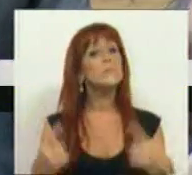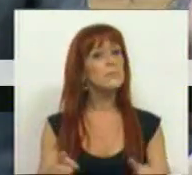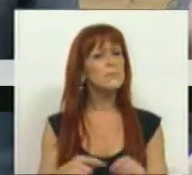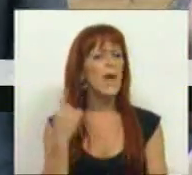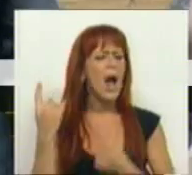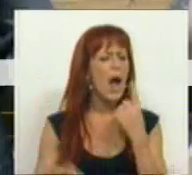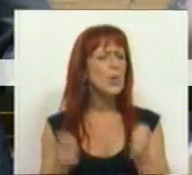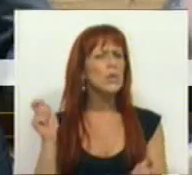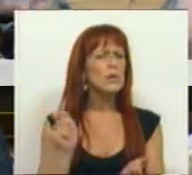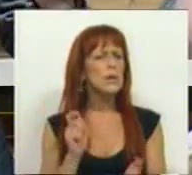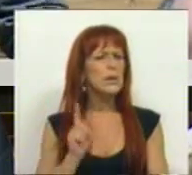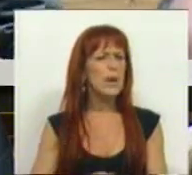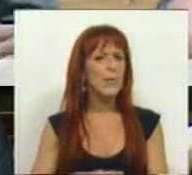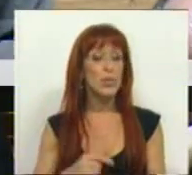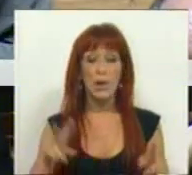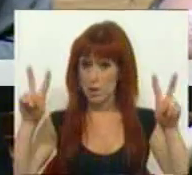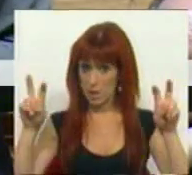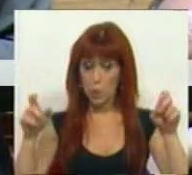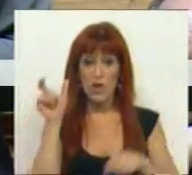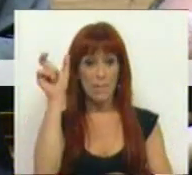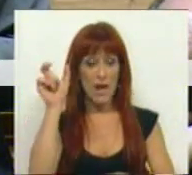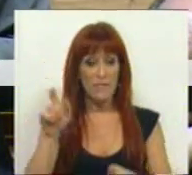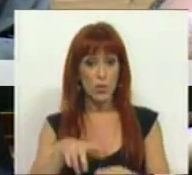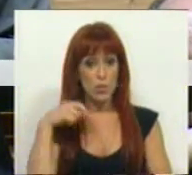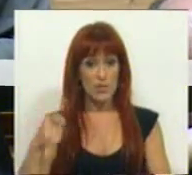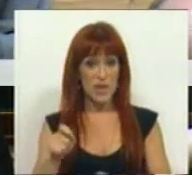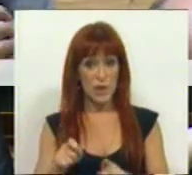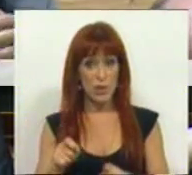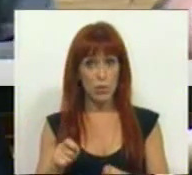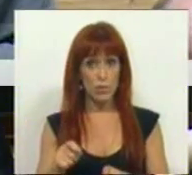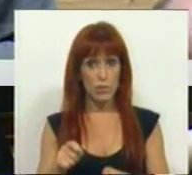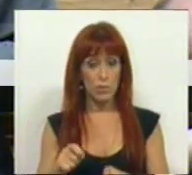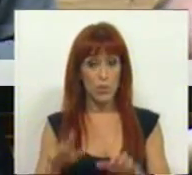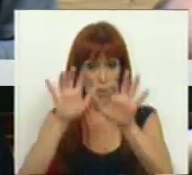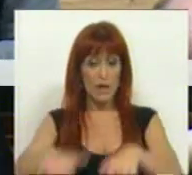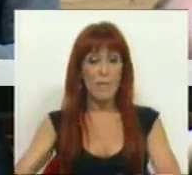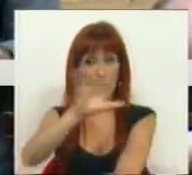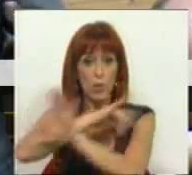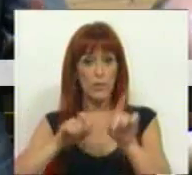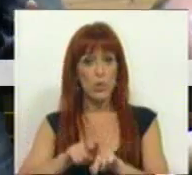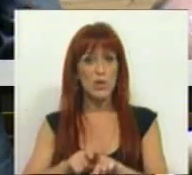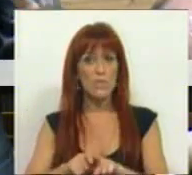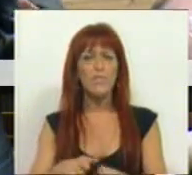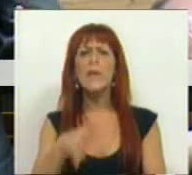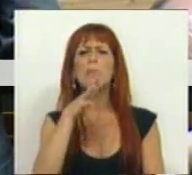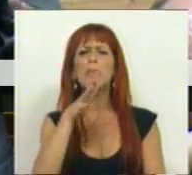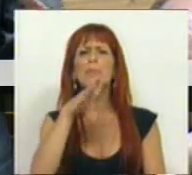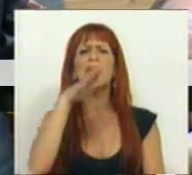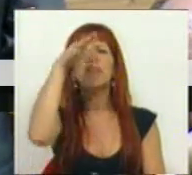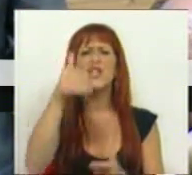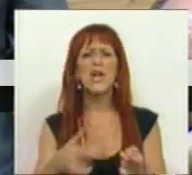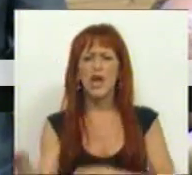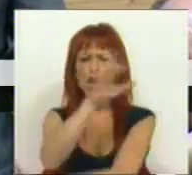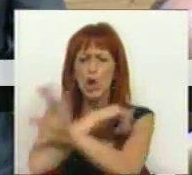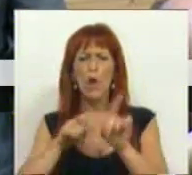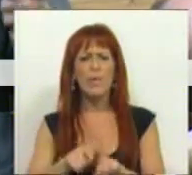em determinado momento, até citando as palavras do Presidente do Parlamento Europeu, uma declaração que diz que a